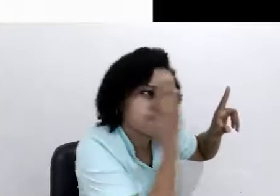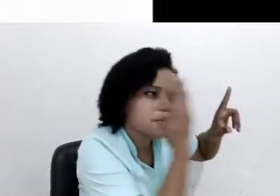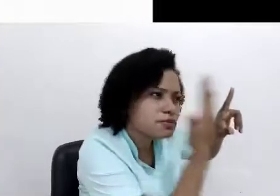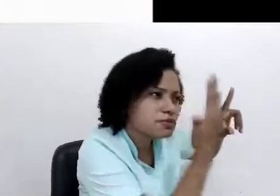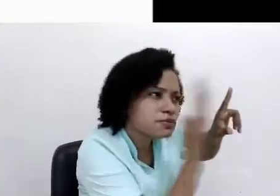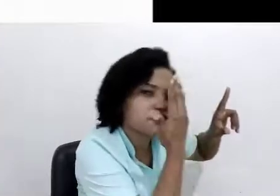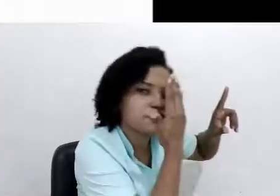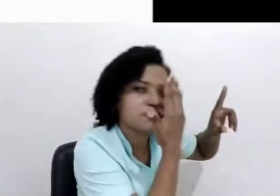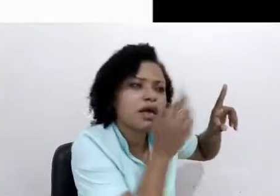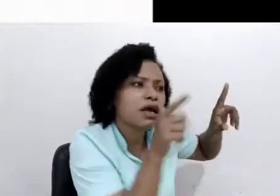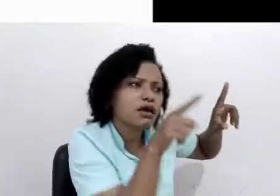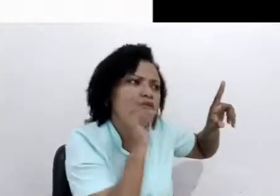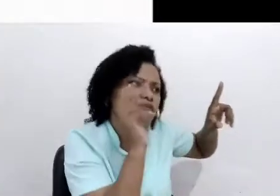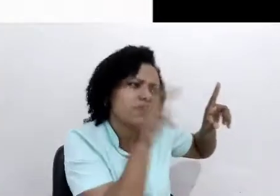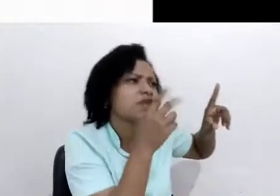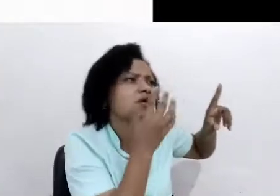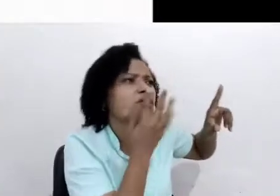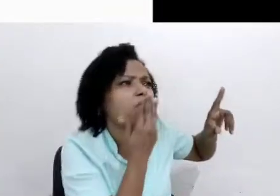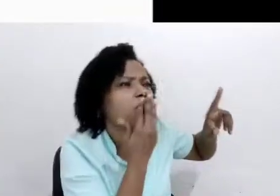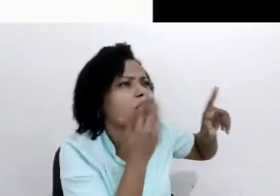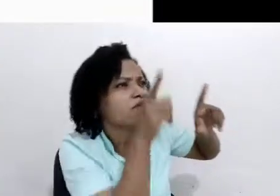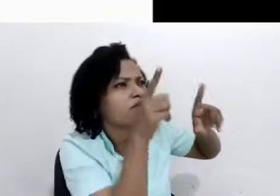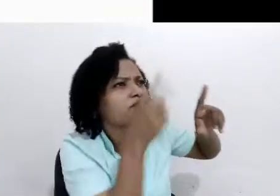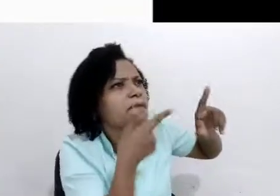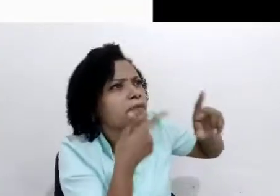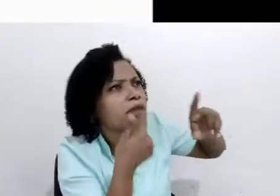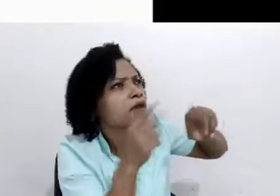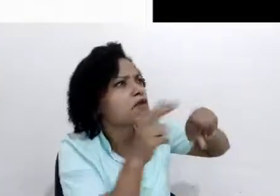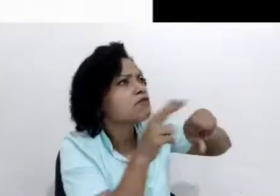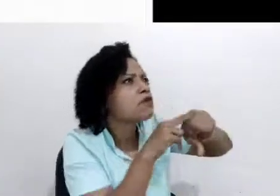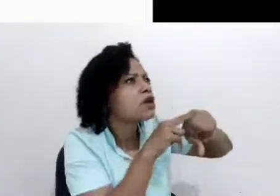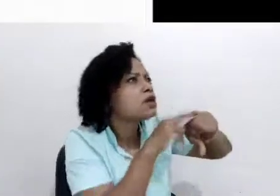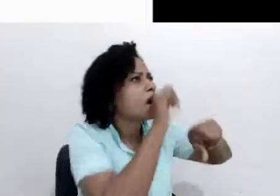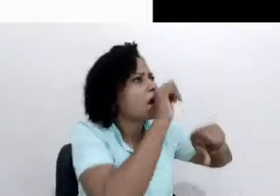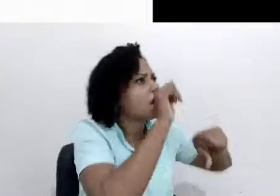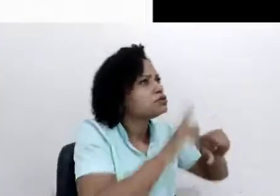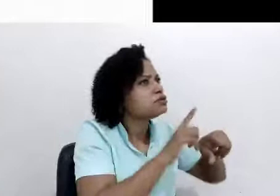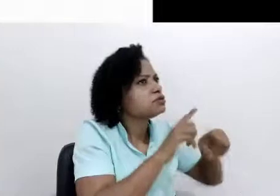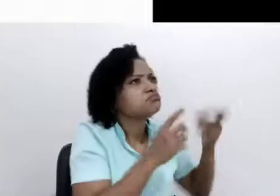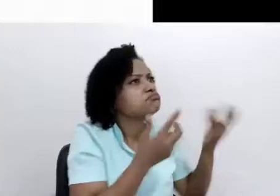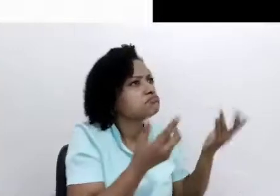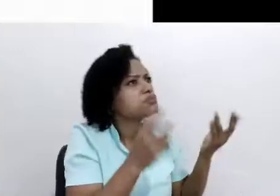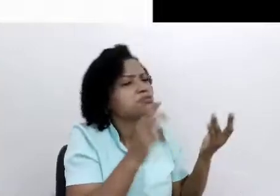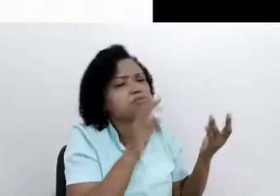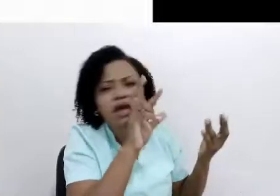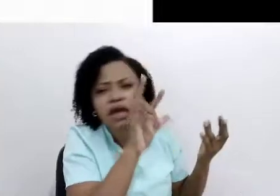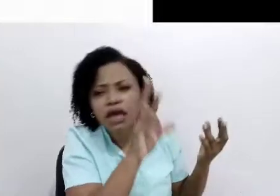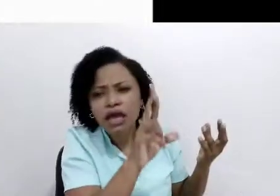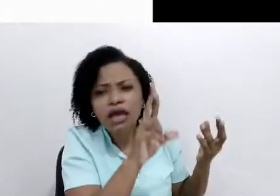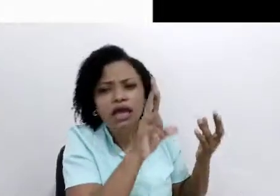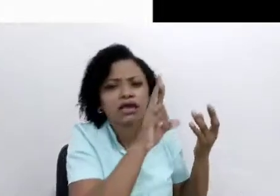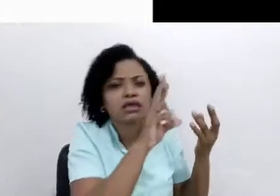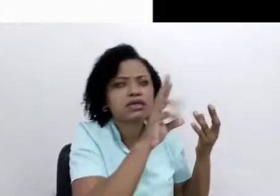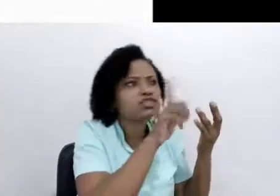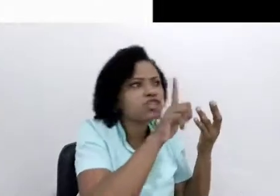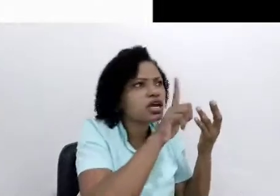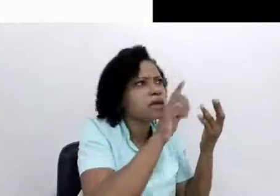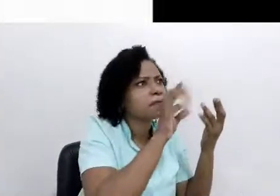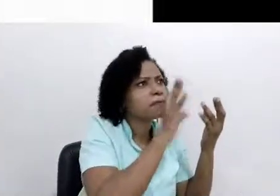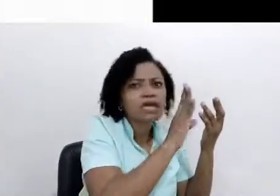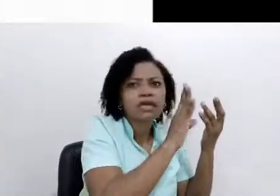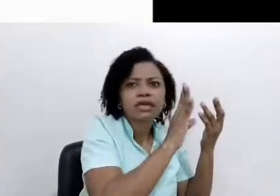cores: vermelho, verde e azul. Do inglês, né? Red, green e